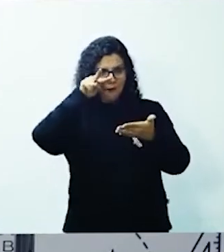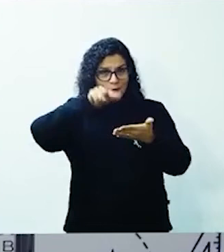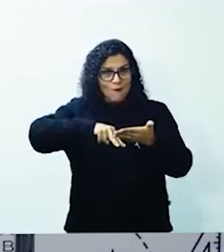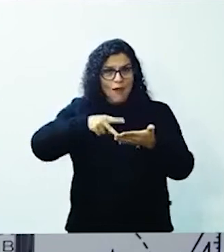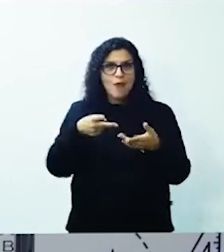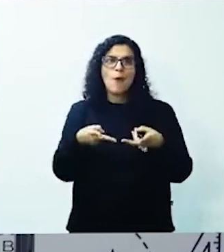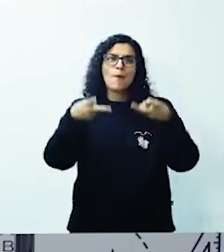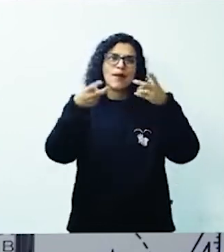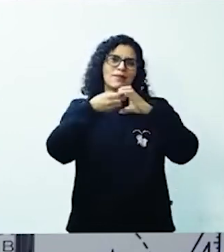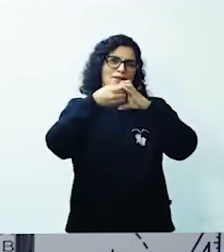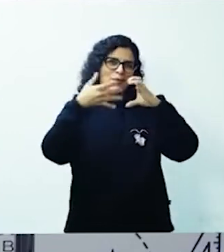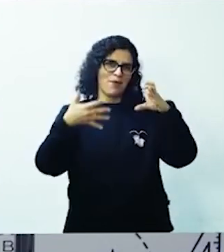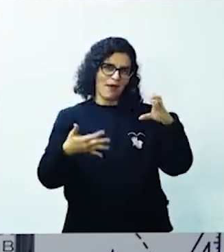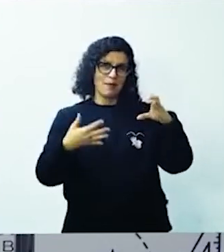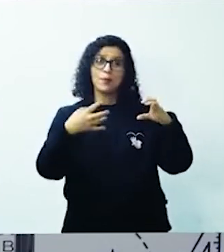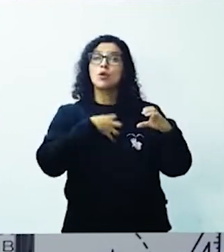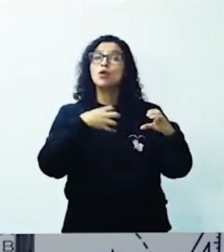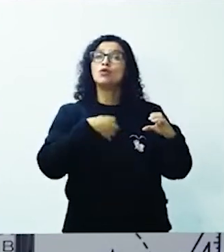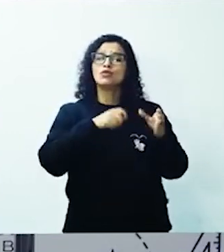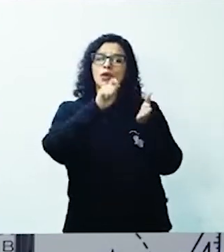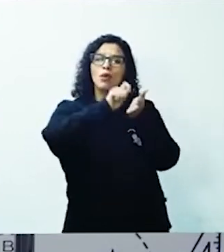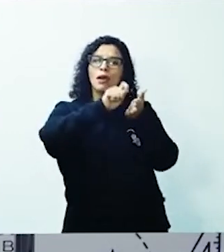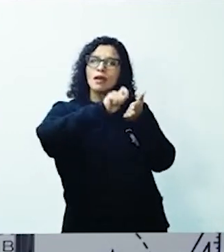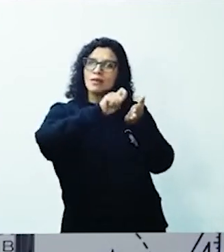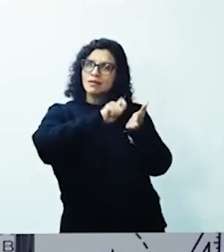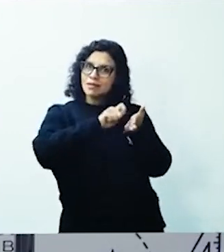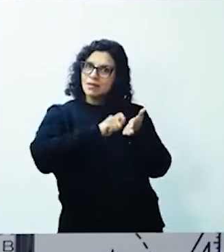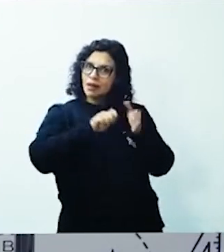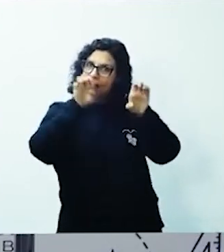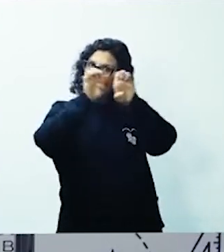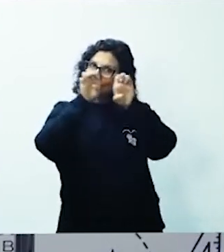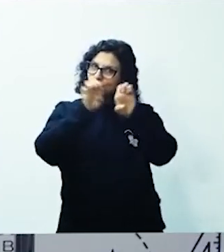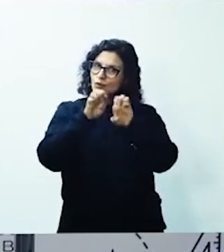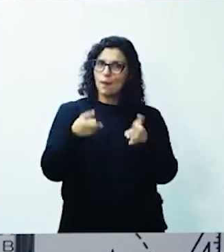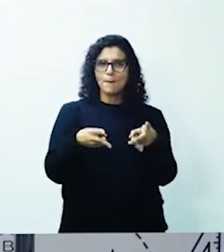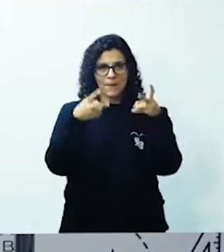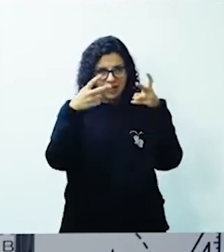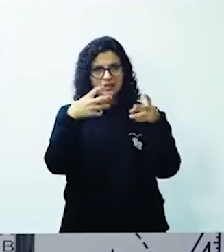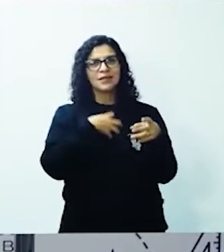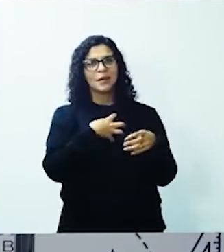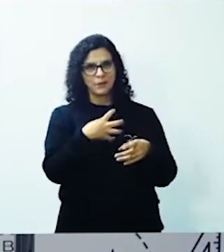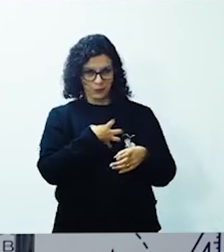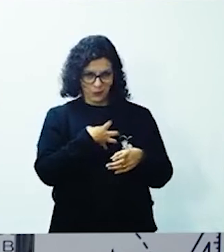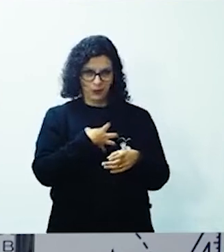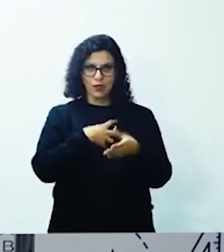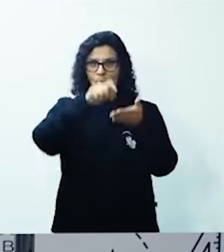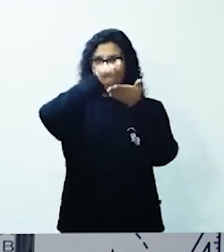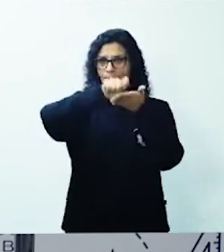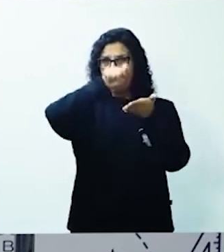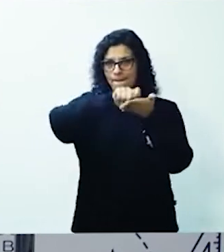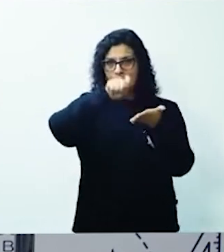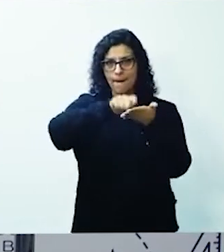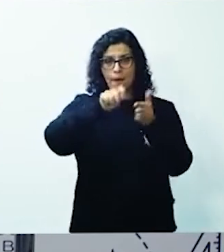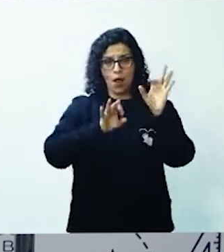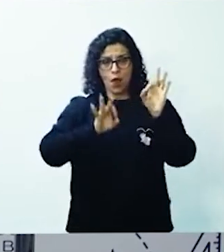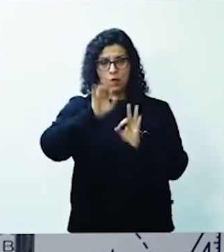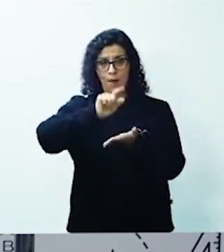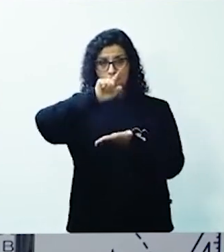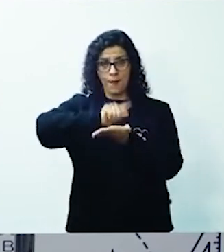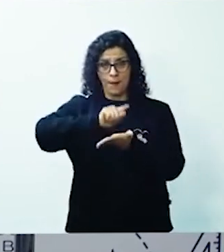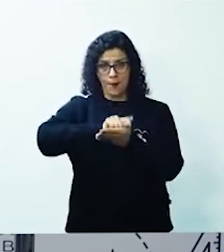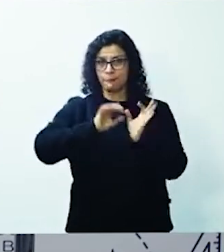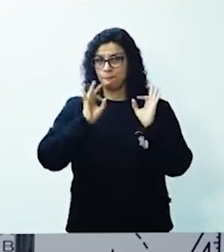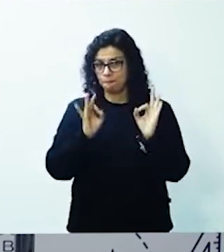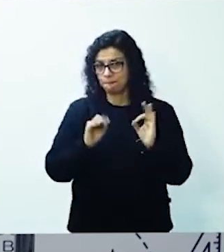reconheço que é um poema justamente por sua estrutura, pela forma em que ele está disposto na